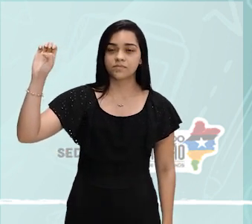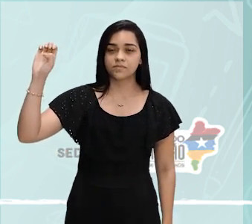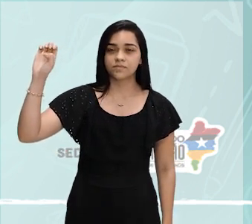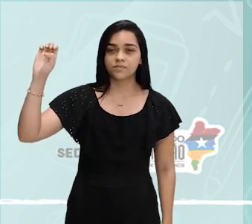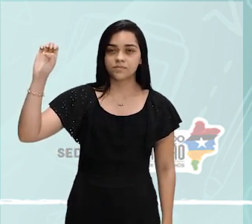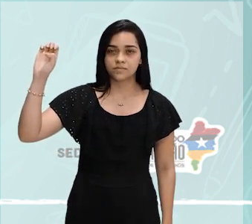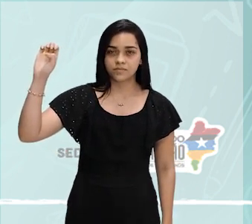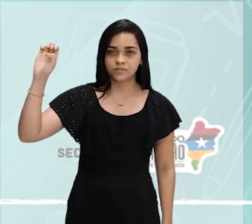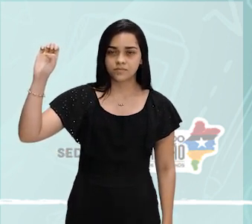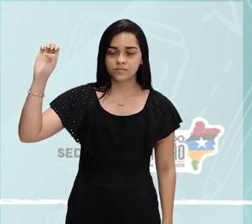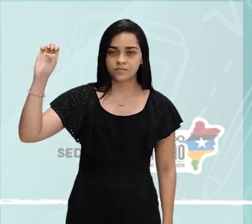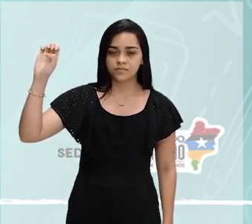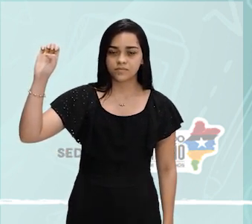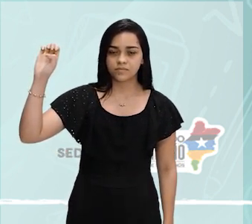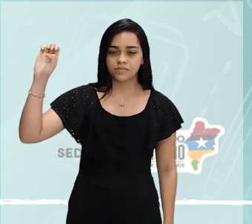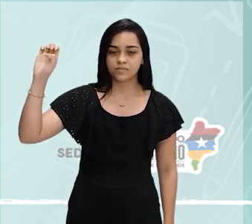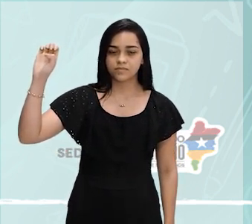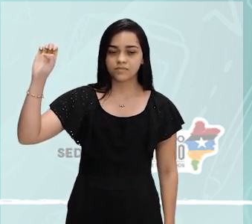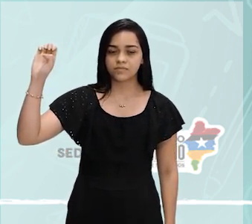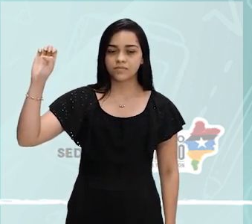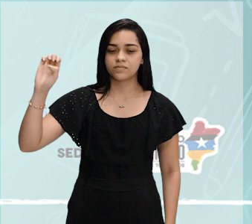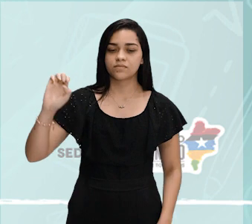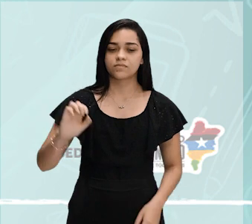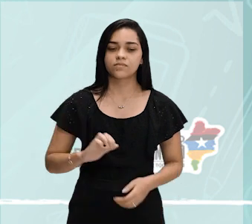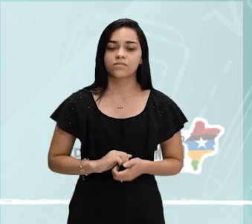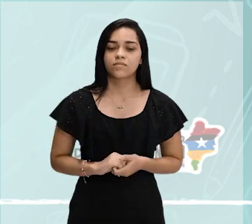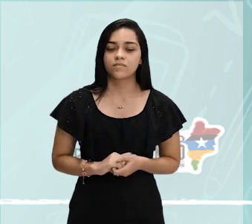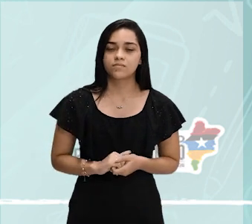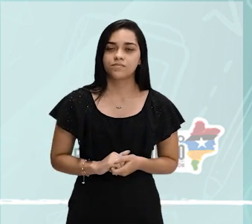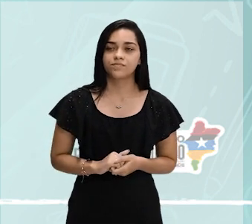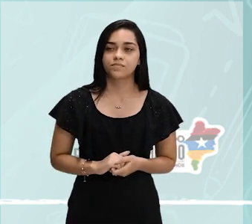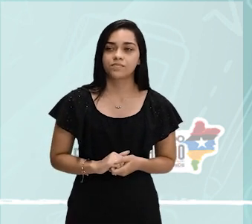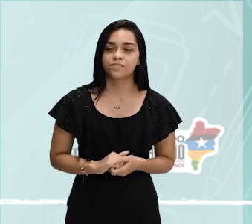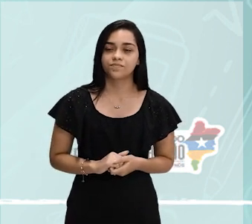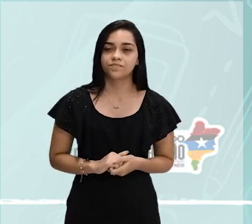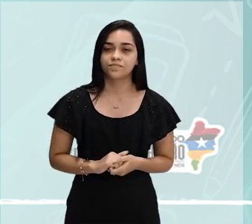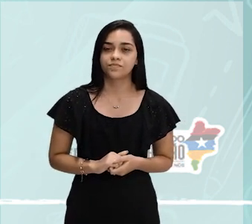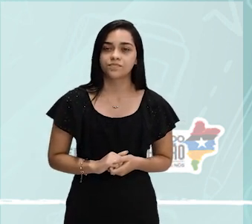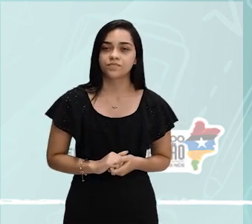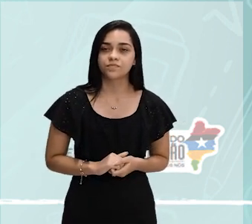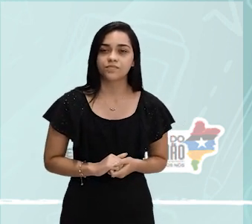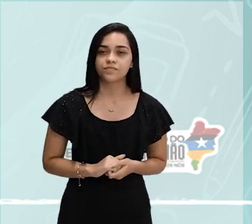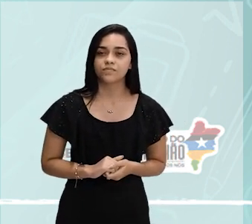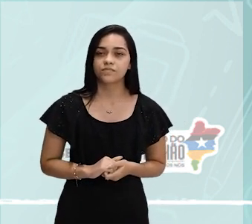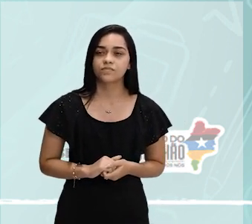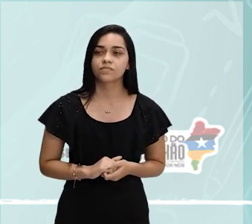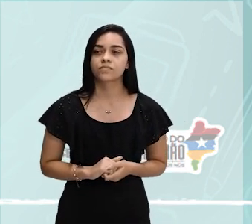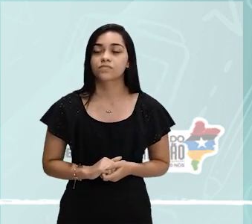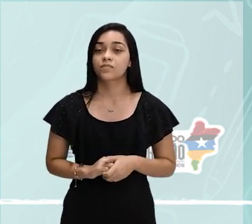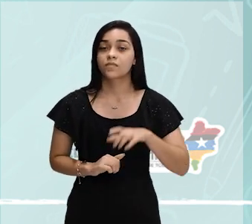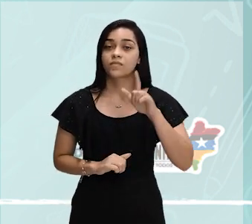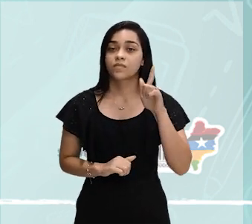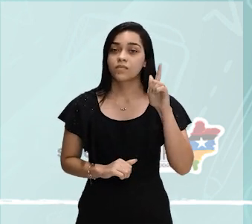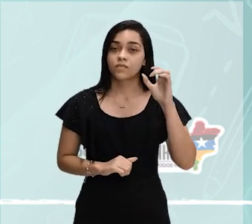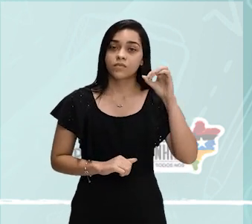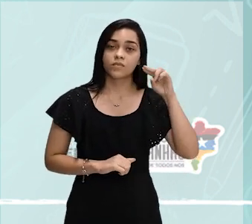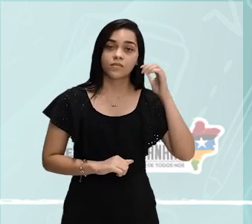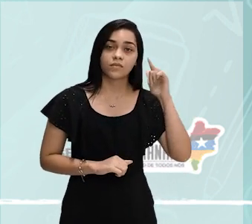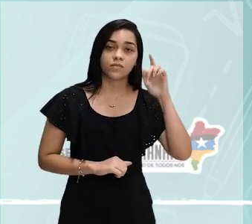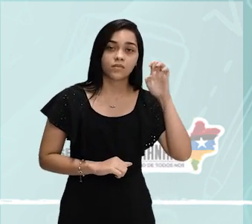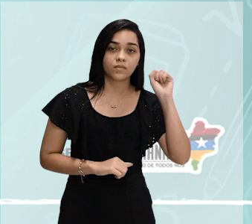e condoreiro, é considerado a melhor realização de Gonçalves Dias. Gente, o Gonçalves Dias ele deu assim,